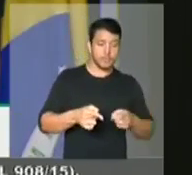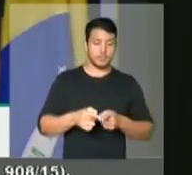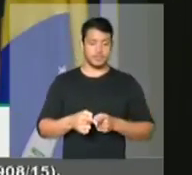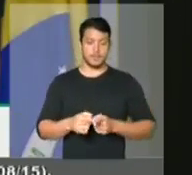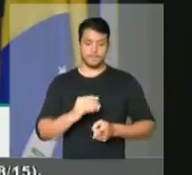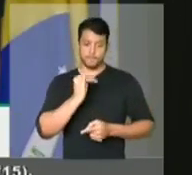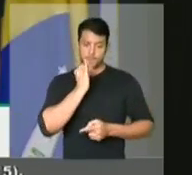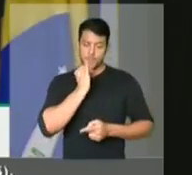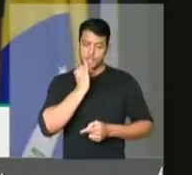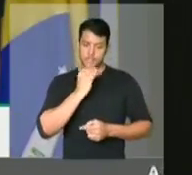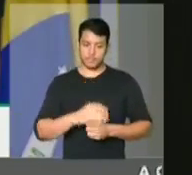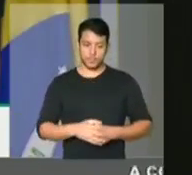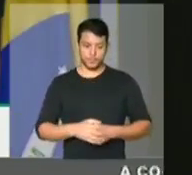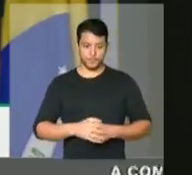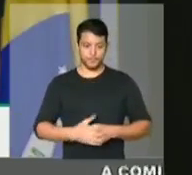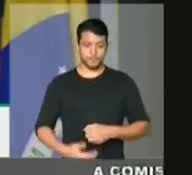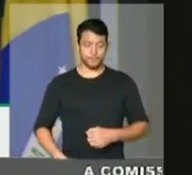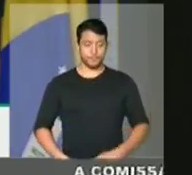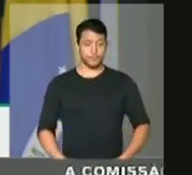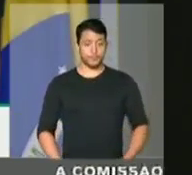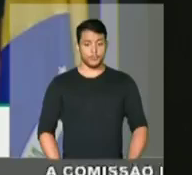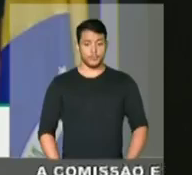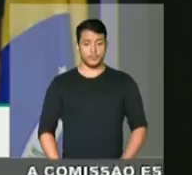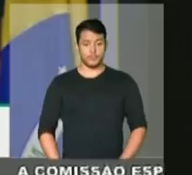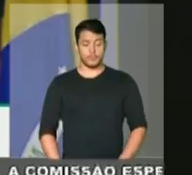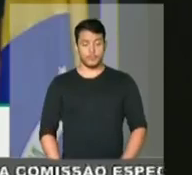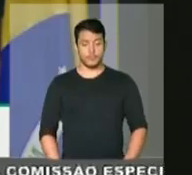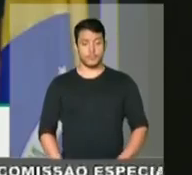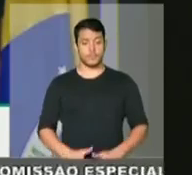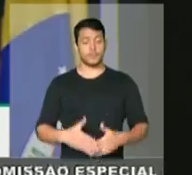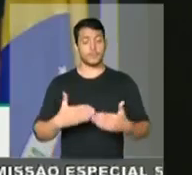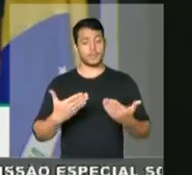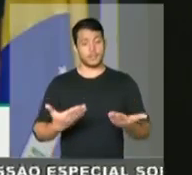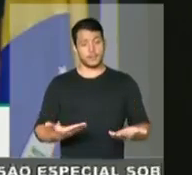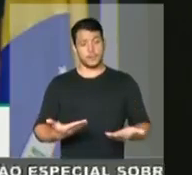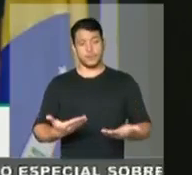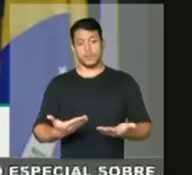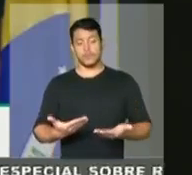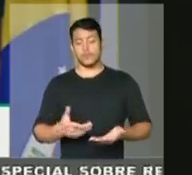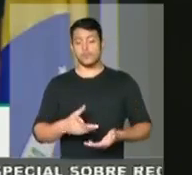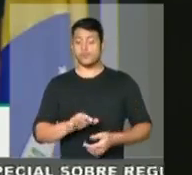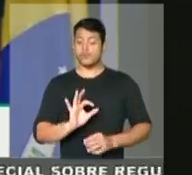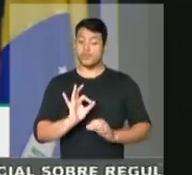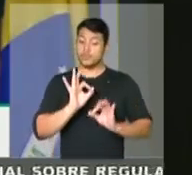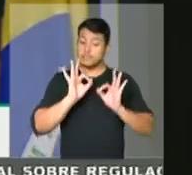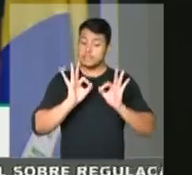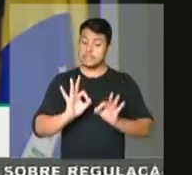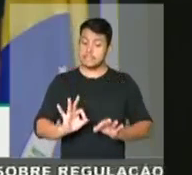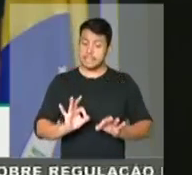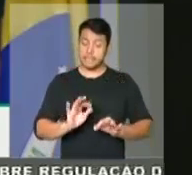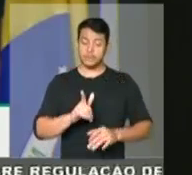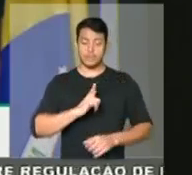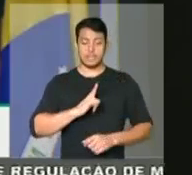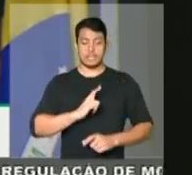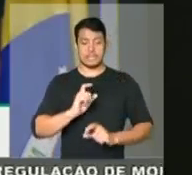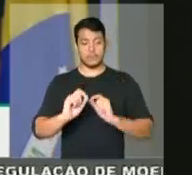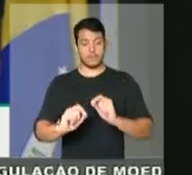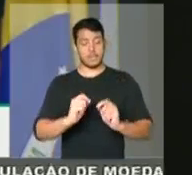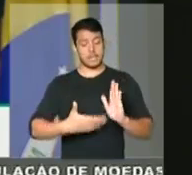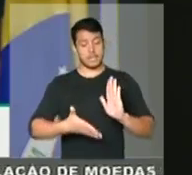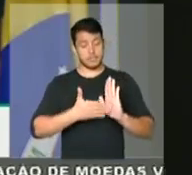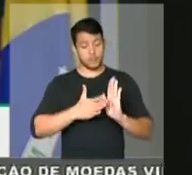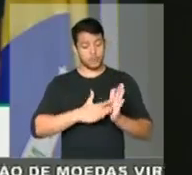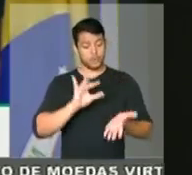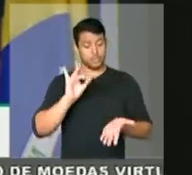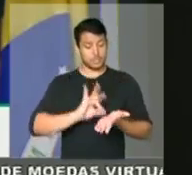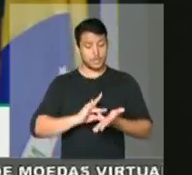por exemplo. Em contraste com a premissa de 40 metros mencionada na justificação da proposta